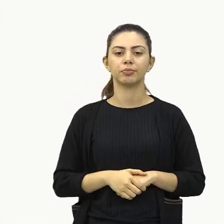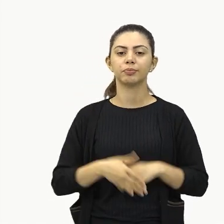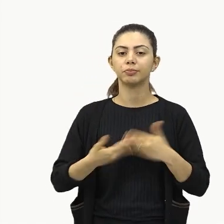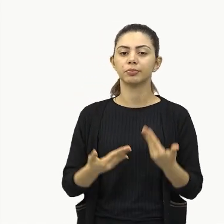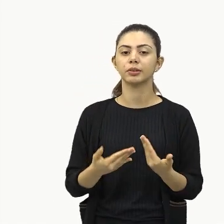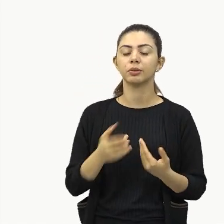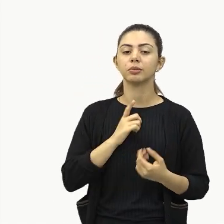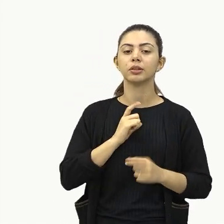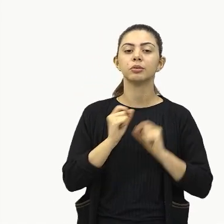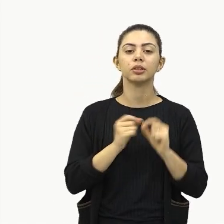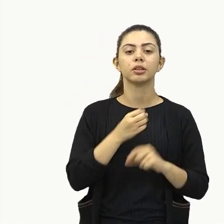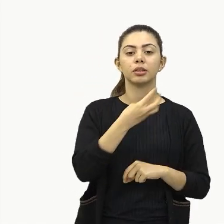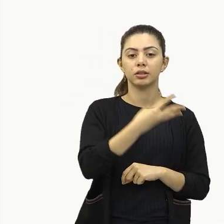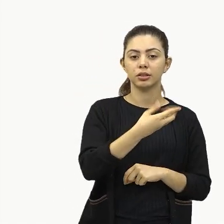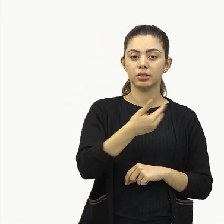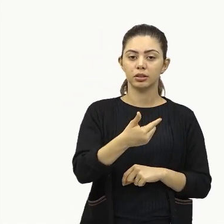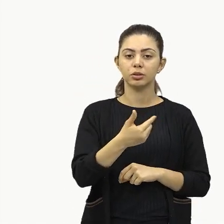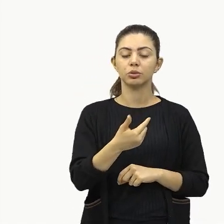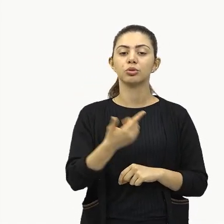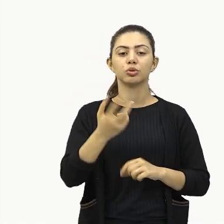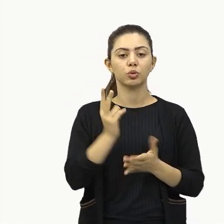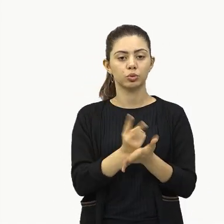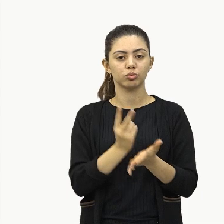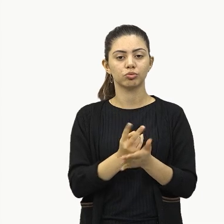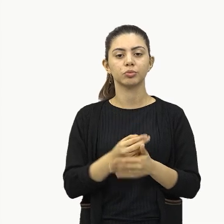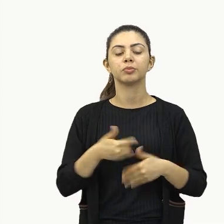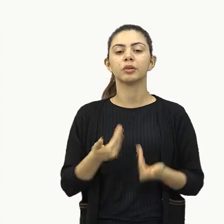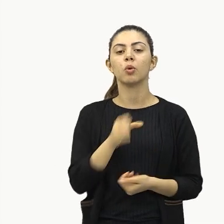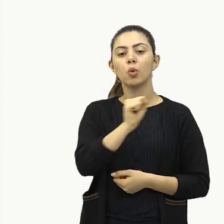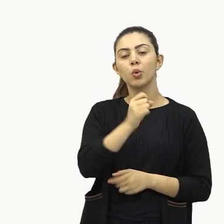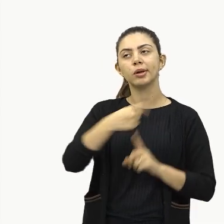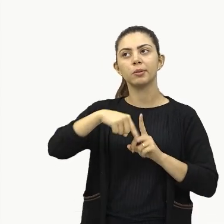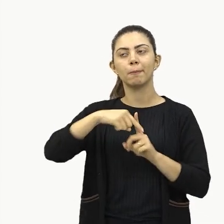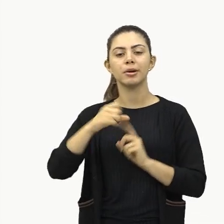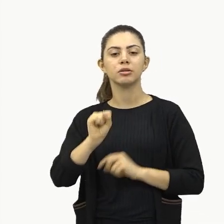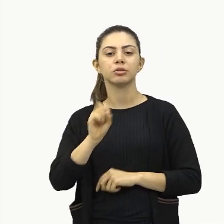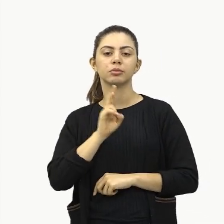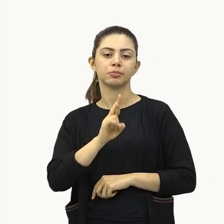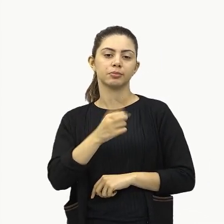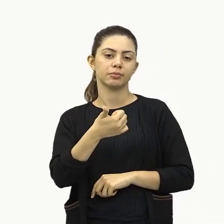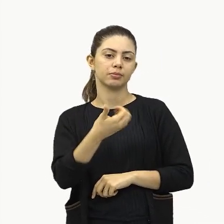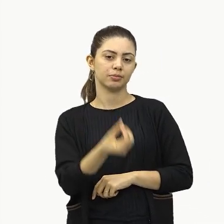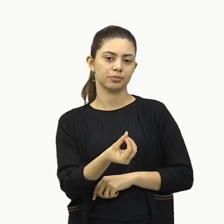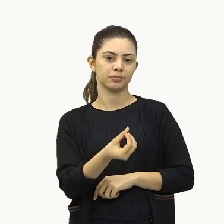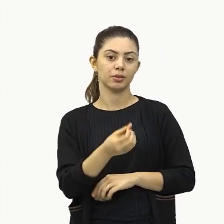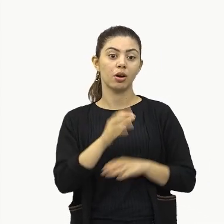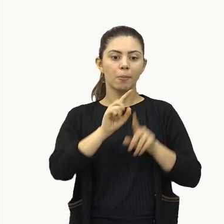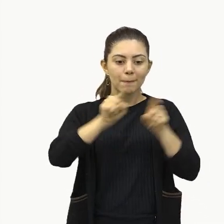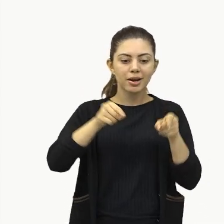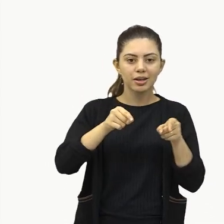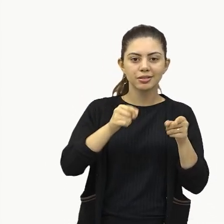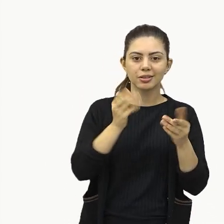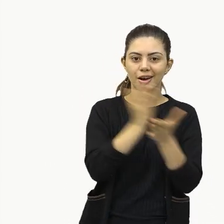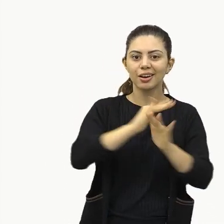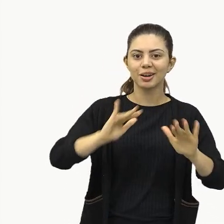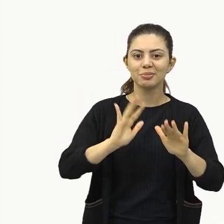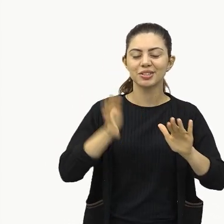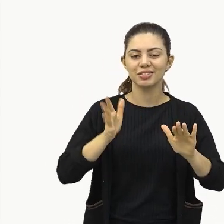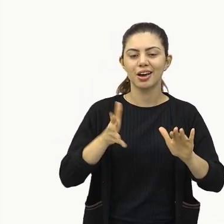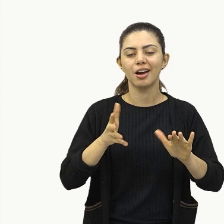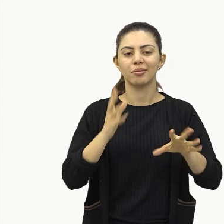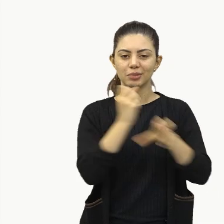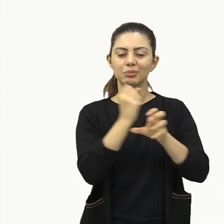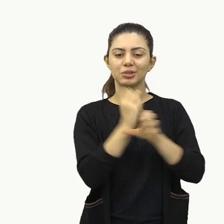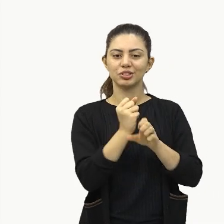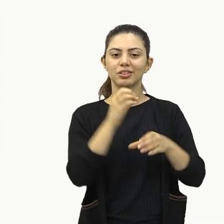ter 32, 8 mais 8, 16. Ó, o parêntese sumiu, porque eu já resolvi a